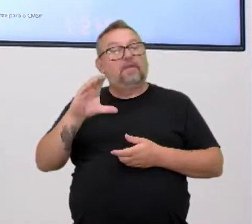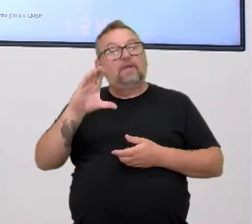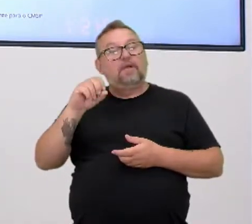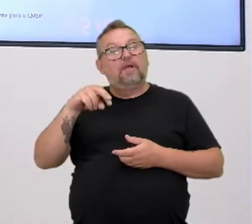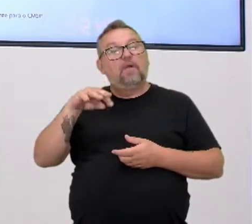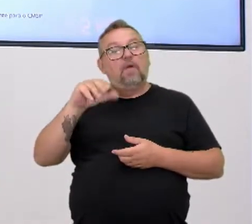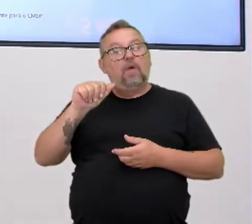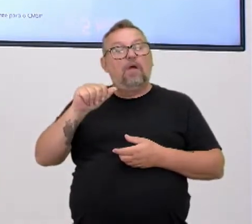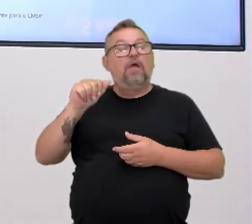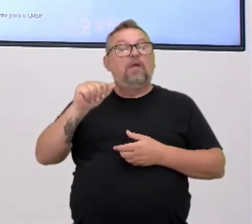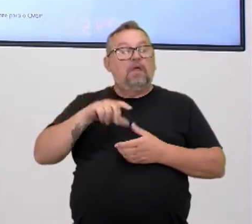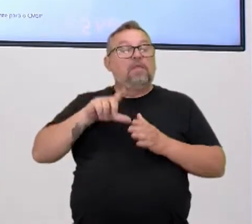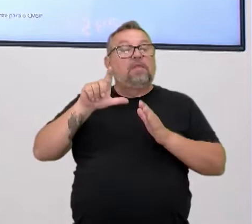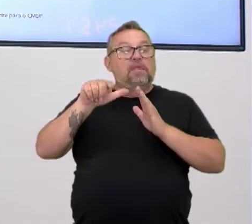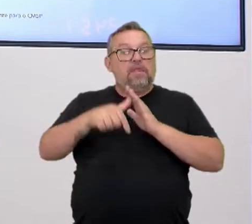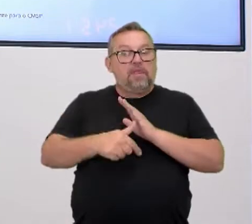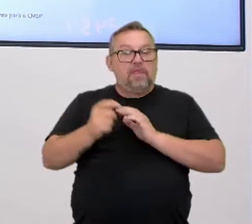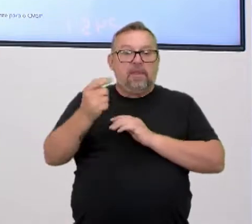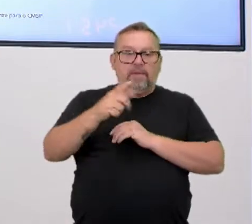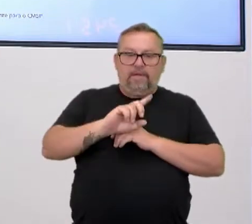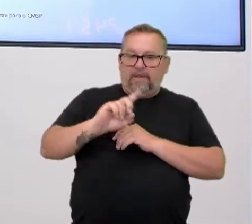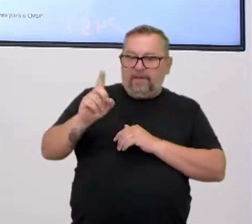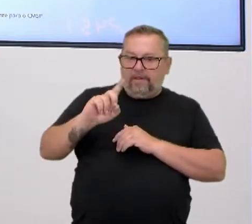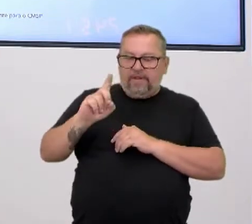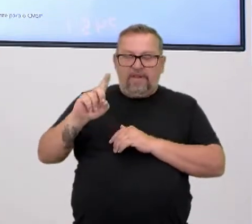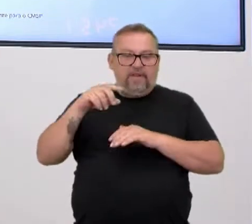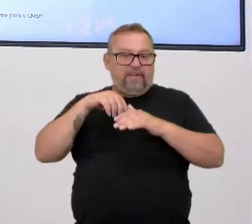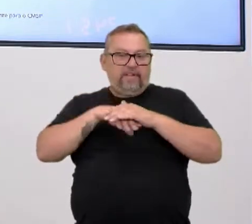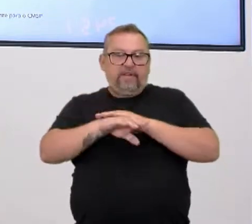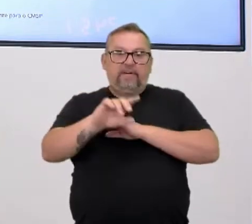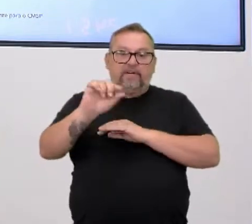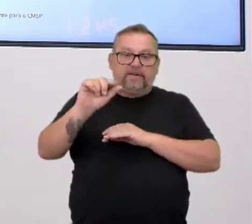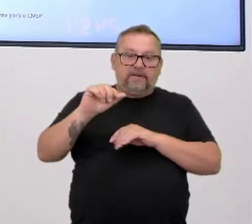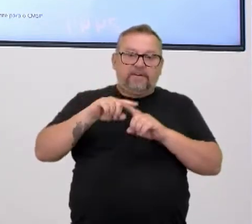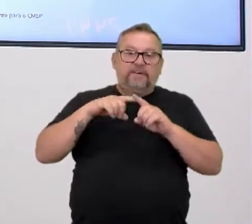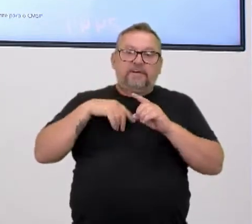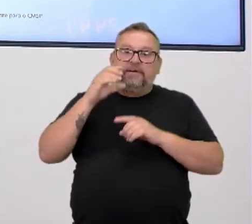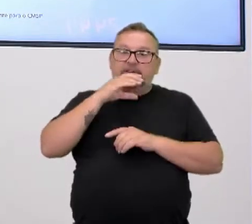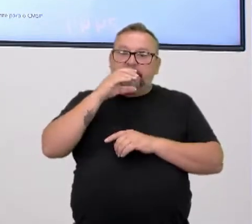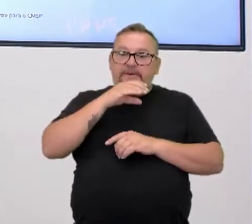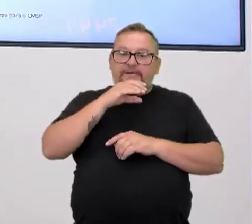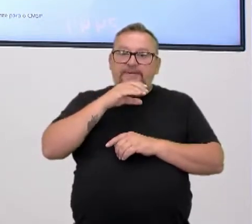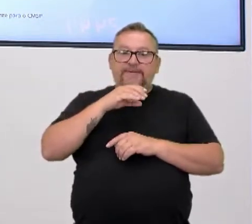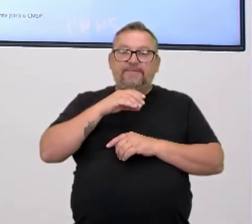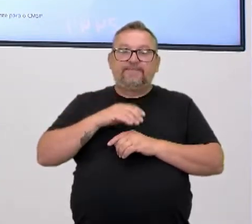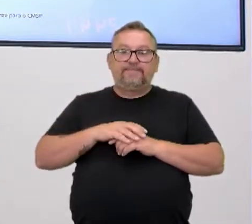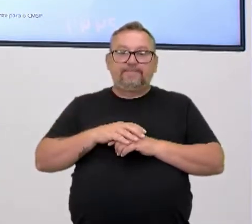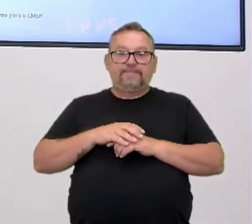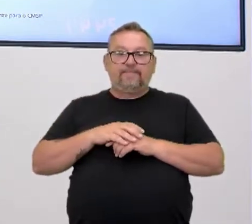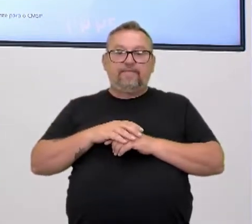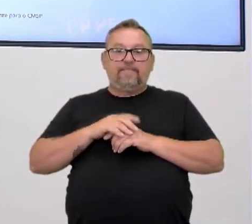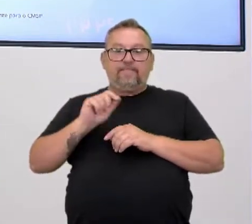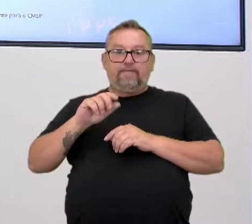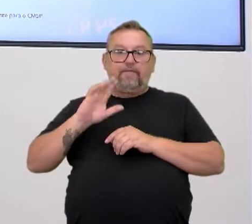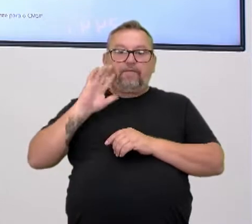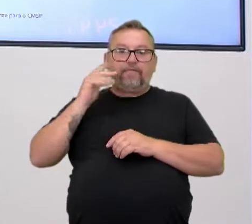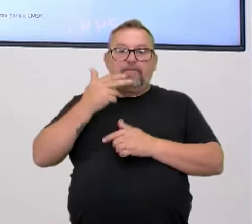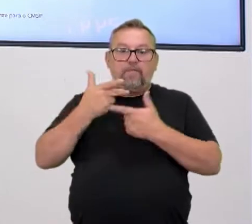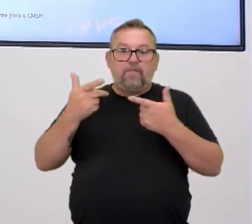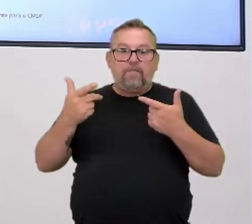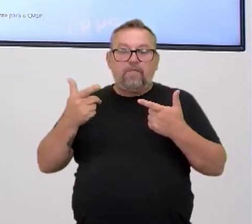estavam em atraso, se a gente não pagava, se a gente guardava dinheiro para emergência, né? Que eu ainda falei, emergência pode ser algo